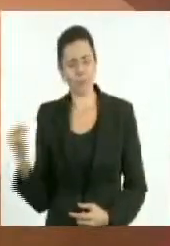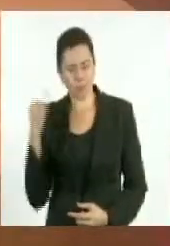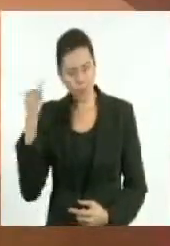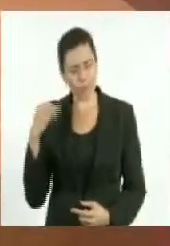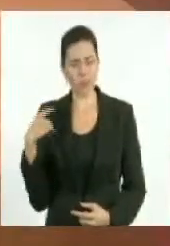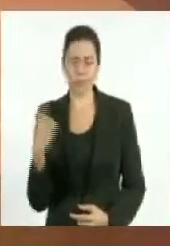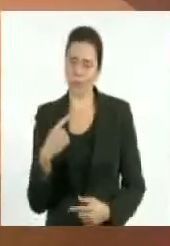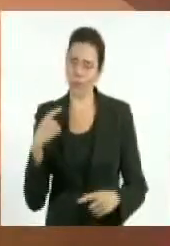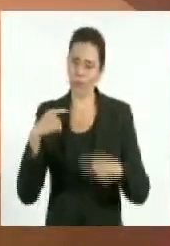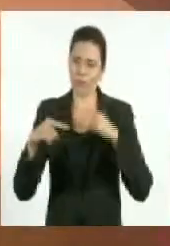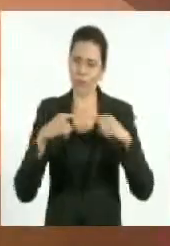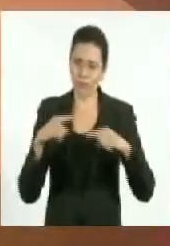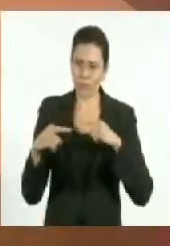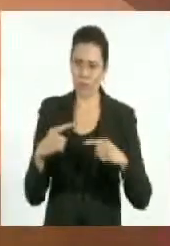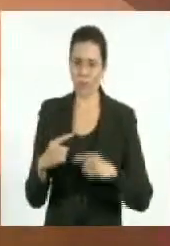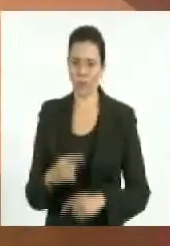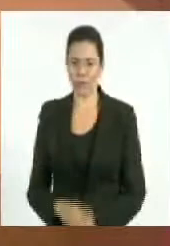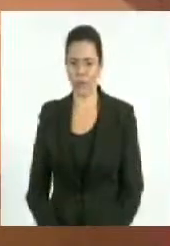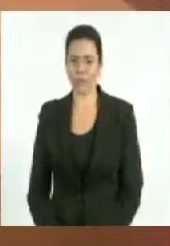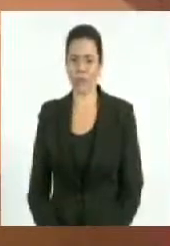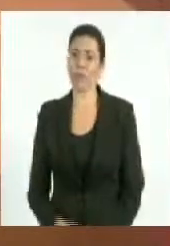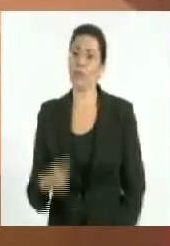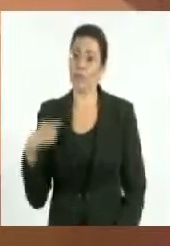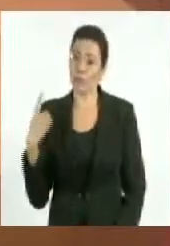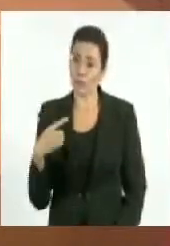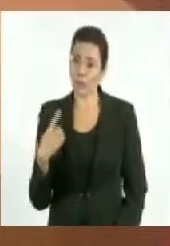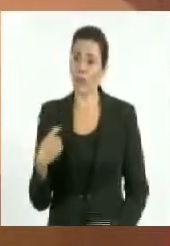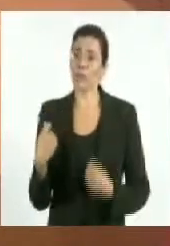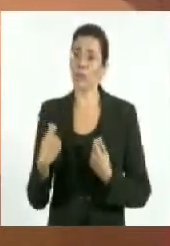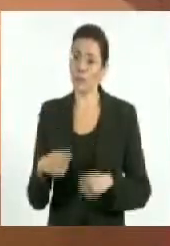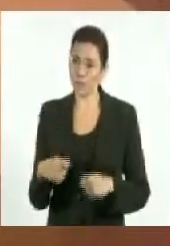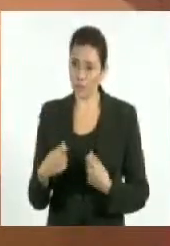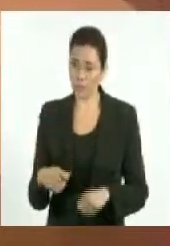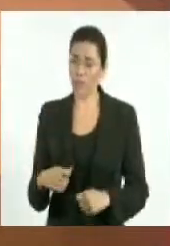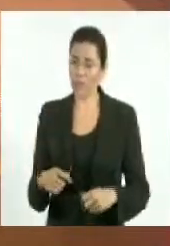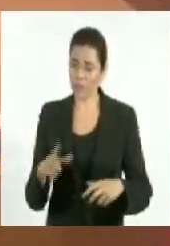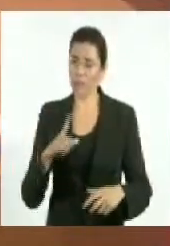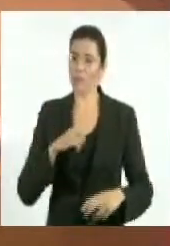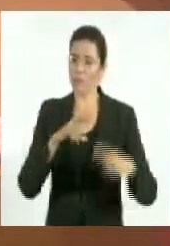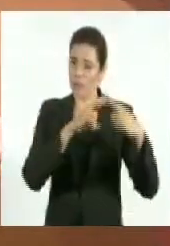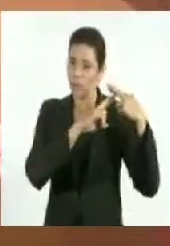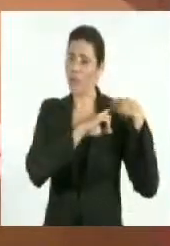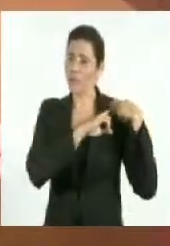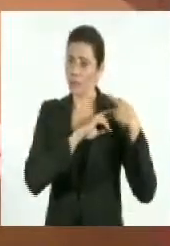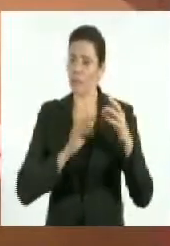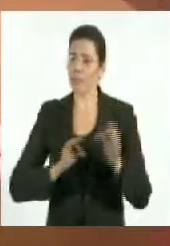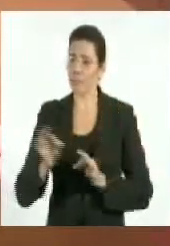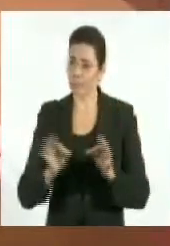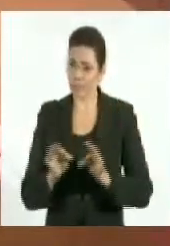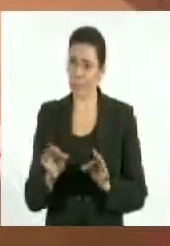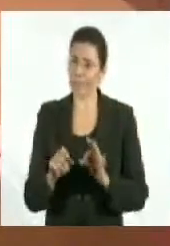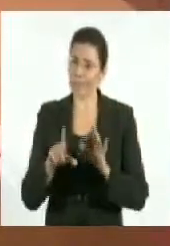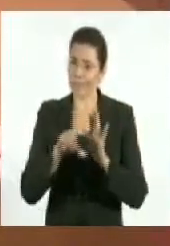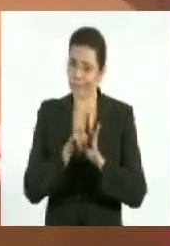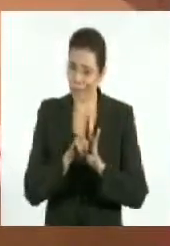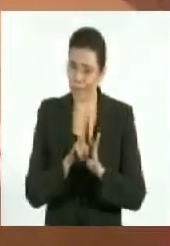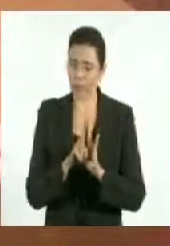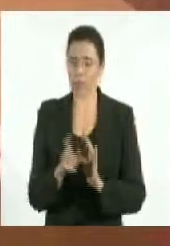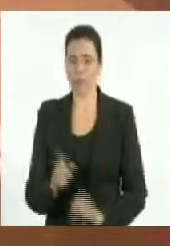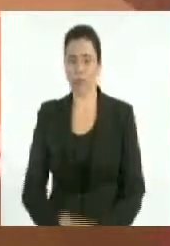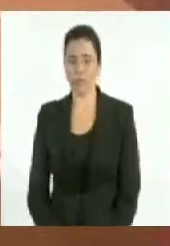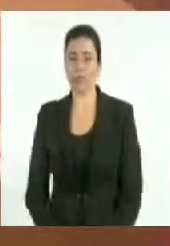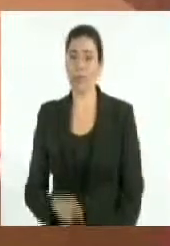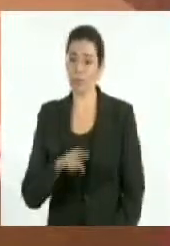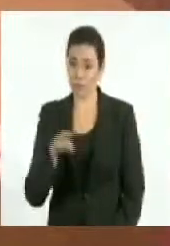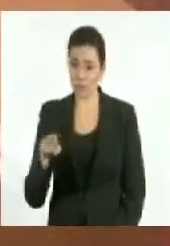deputados, formular nem executar a política pública, mas cabe a nós legislar. E isso, deputado Souza Neto, Vossa Excelência, que também foi